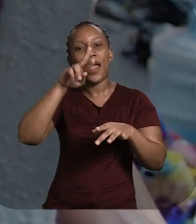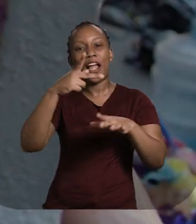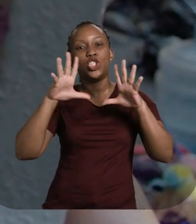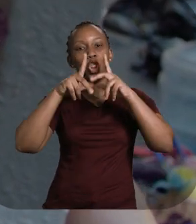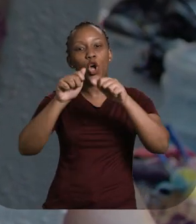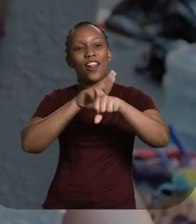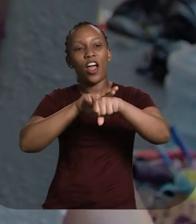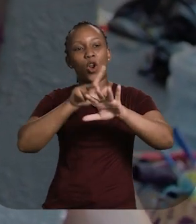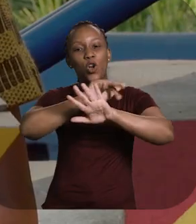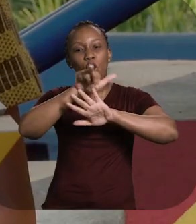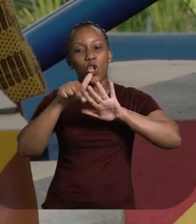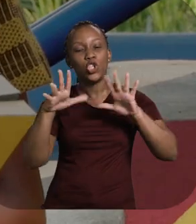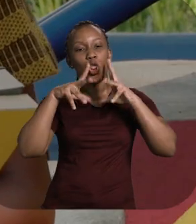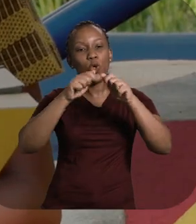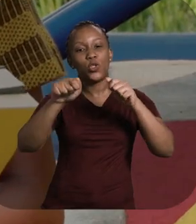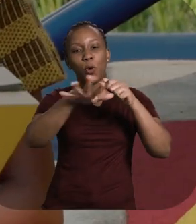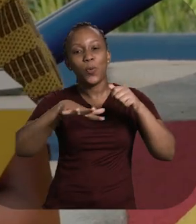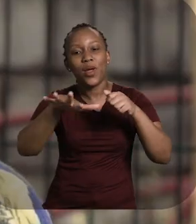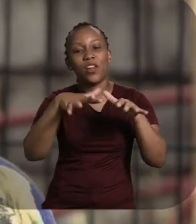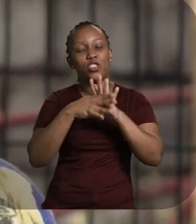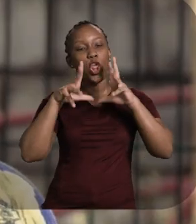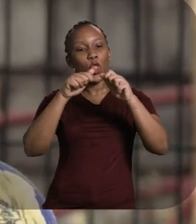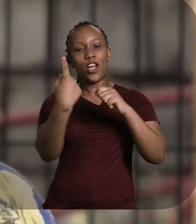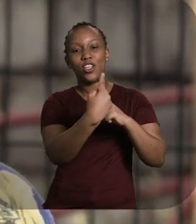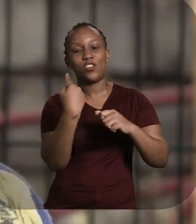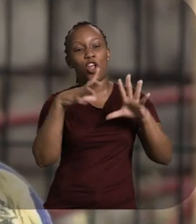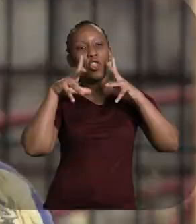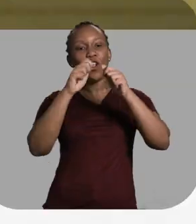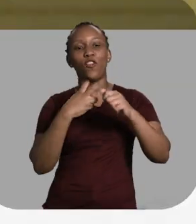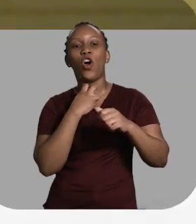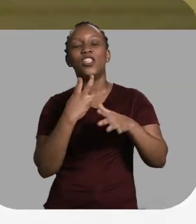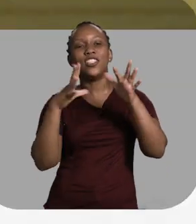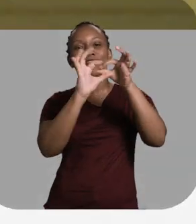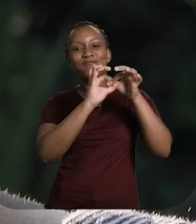Uma BH de todas as cores. De todos os bairros. De todas nós.